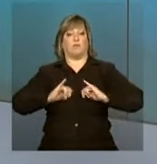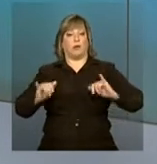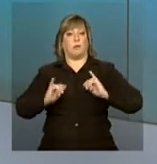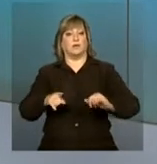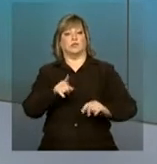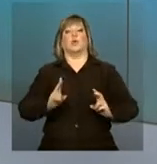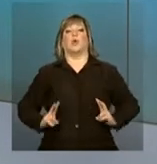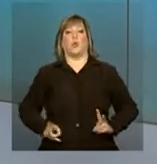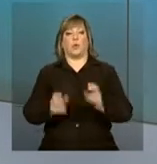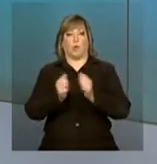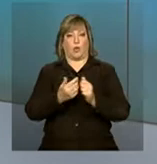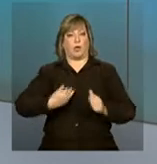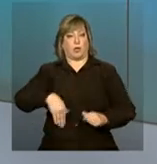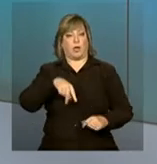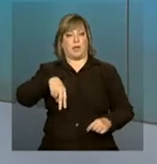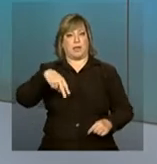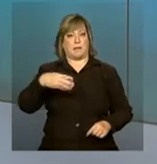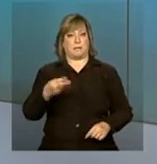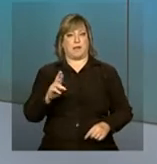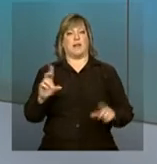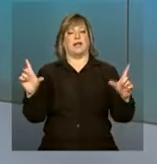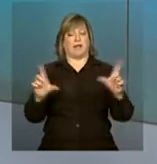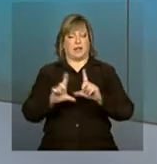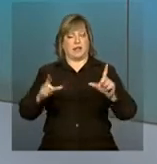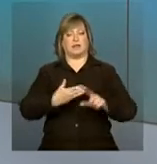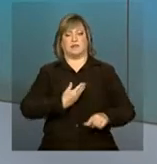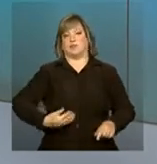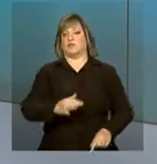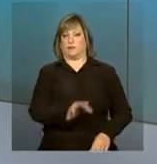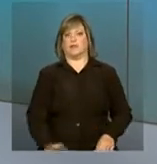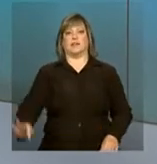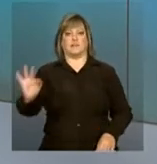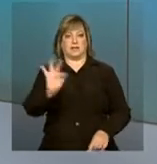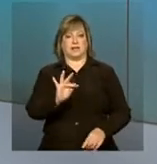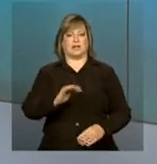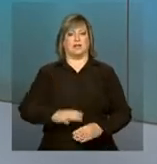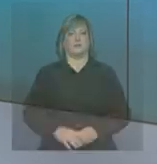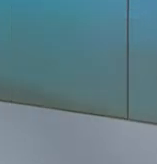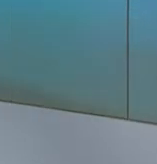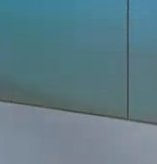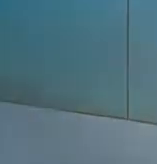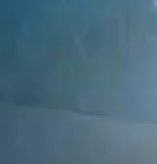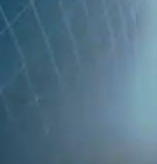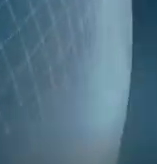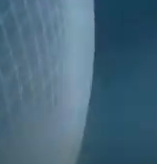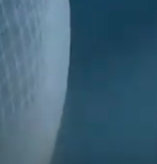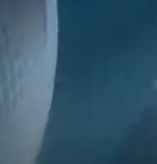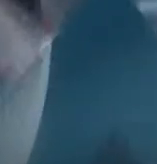outras informações. Continue com a gente aqui na NBR, a TV do Governo Federal.